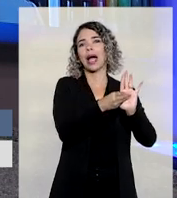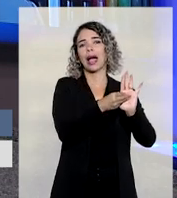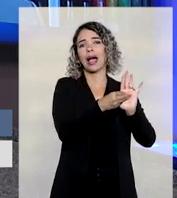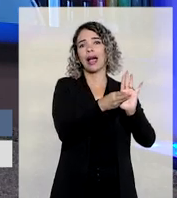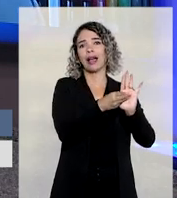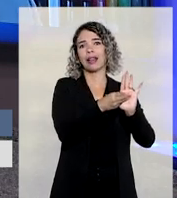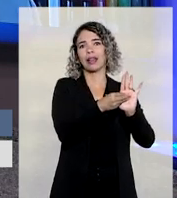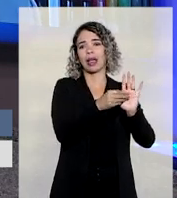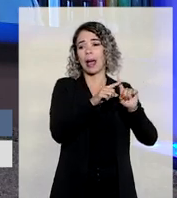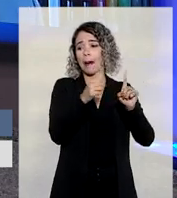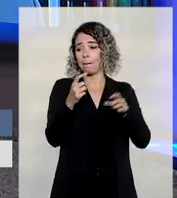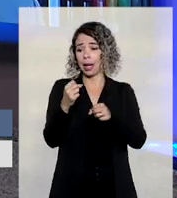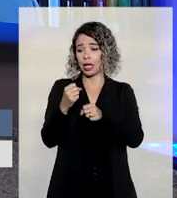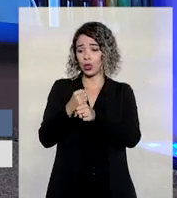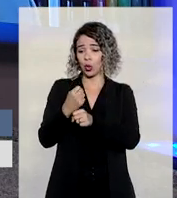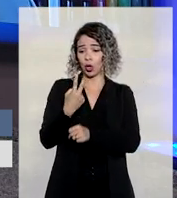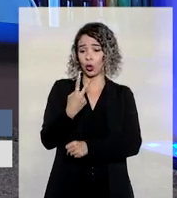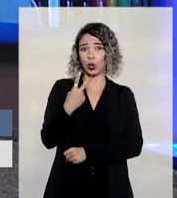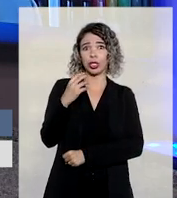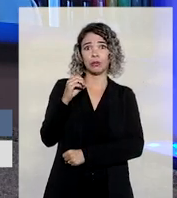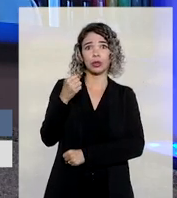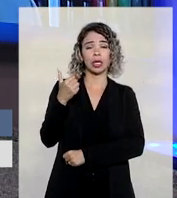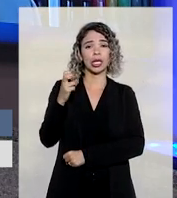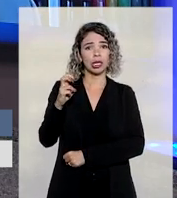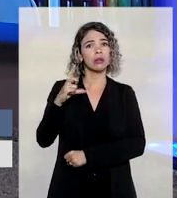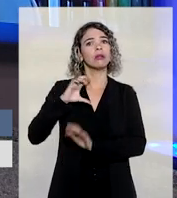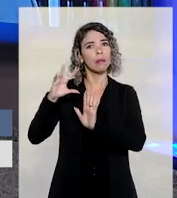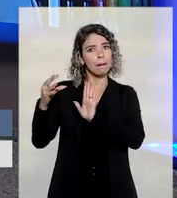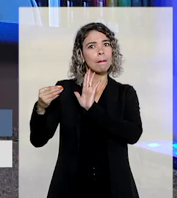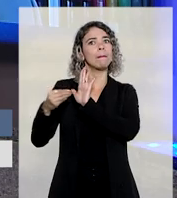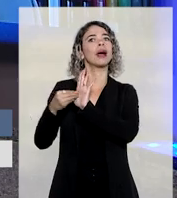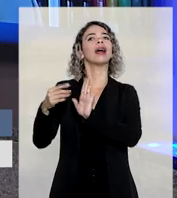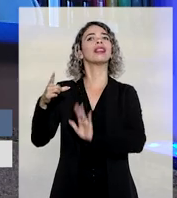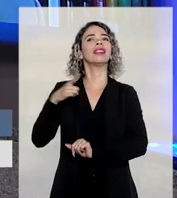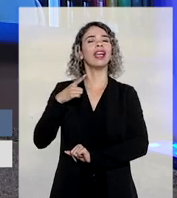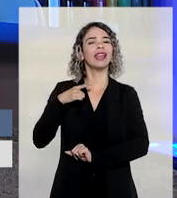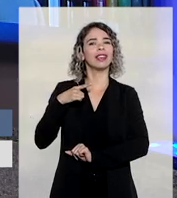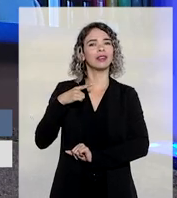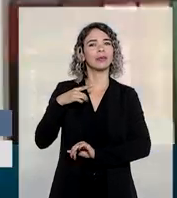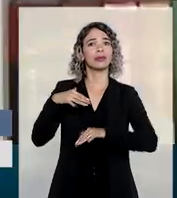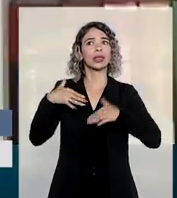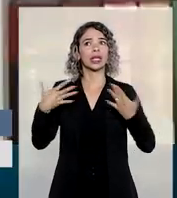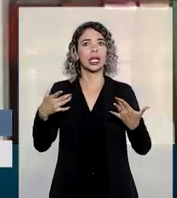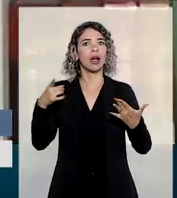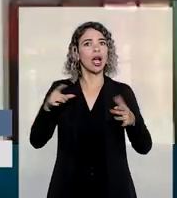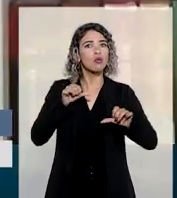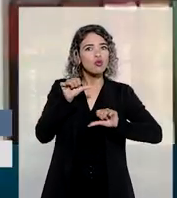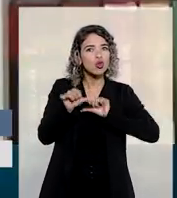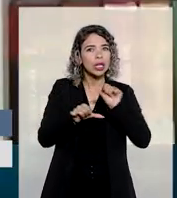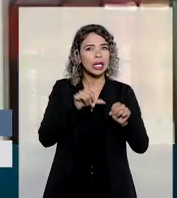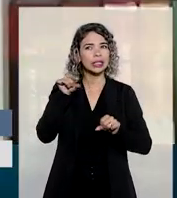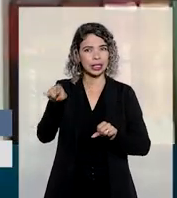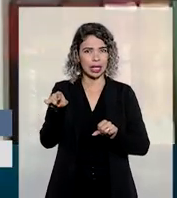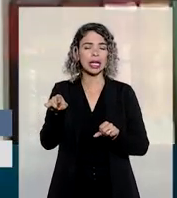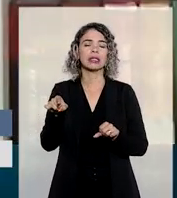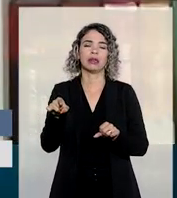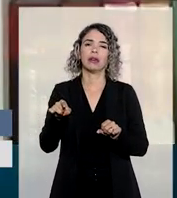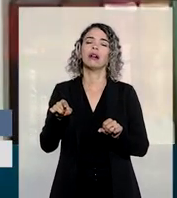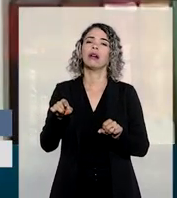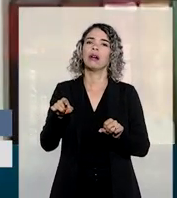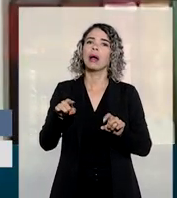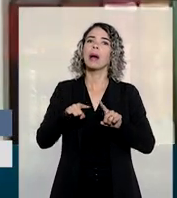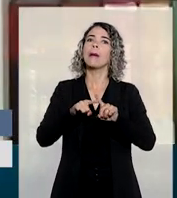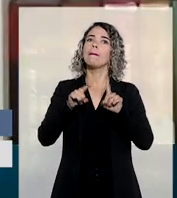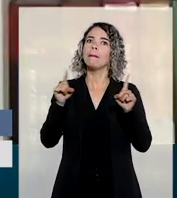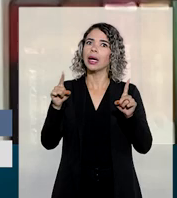lá, mas consta agora do CPC de 2015. Então cabe ao STJ, a partir dessa mudança, que é uma